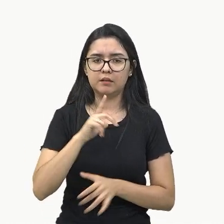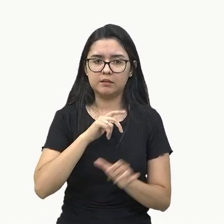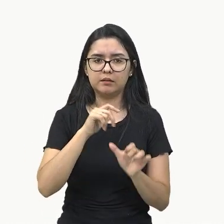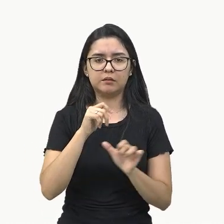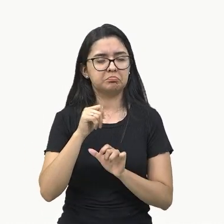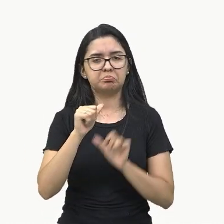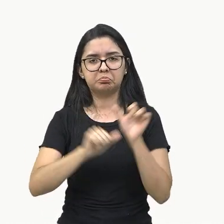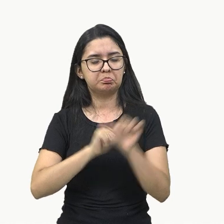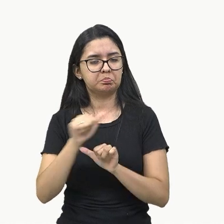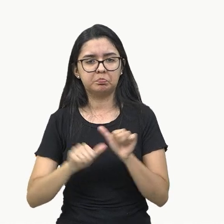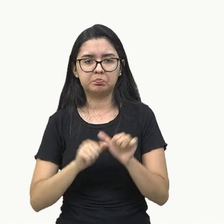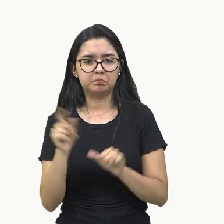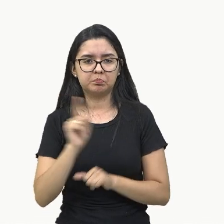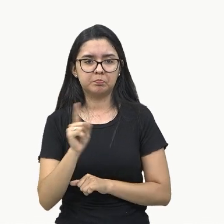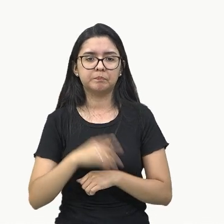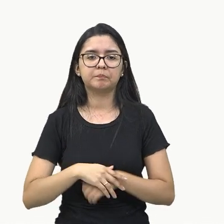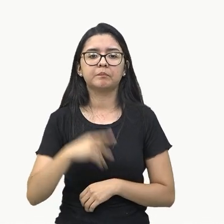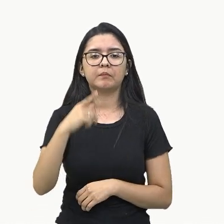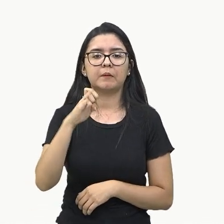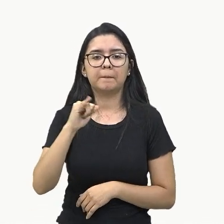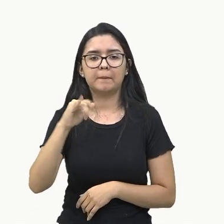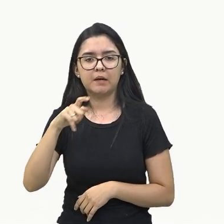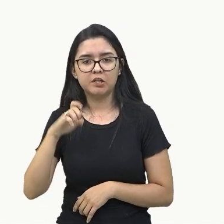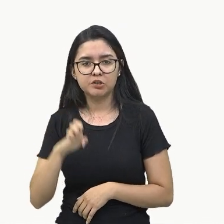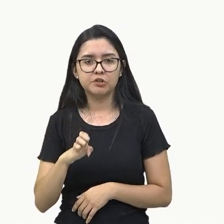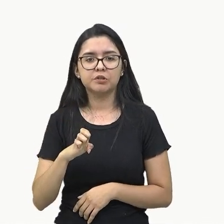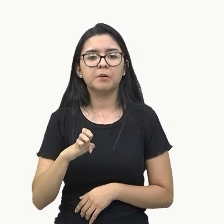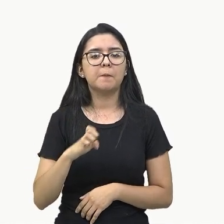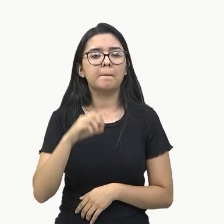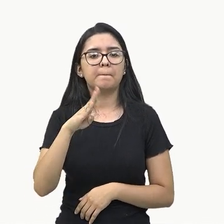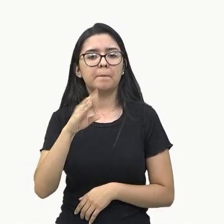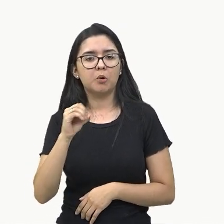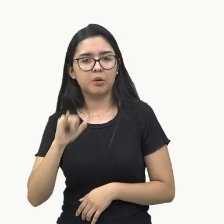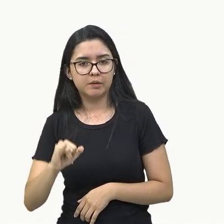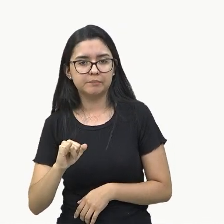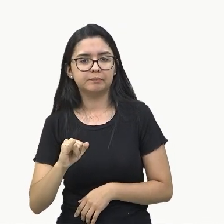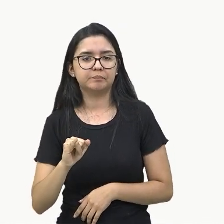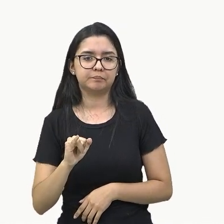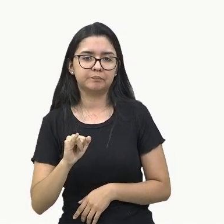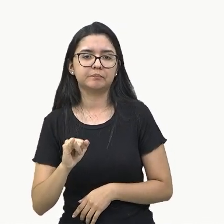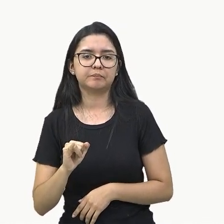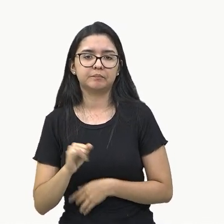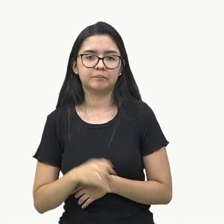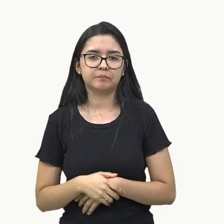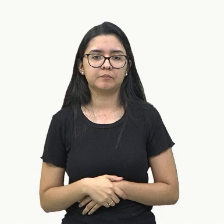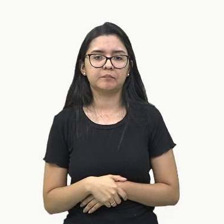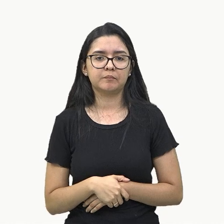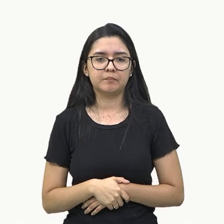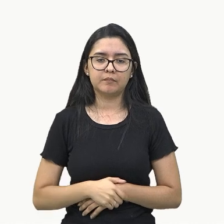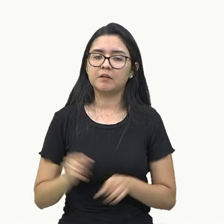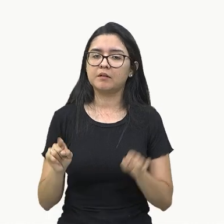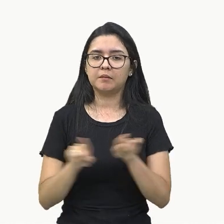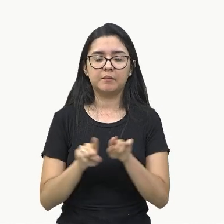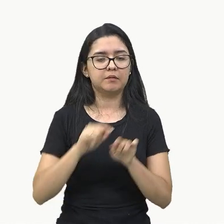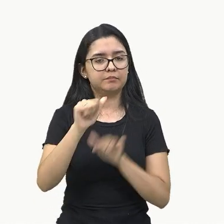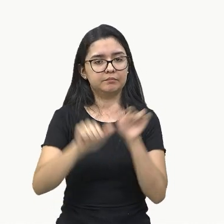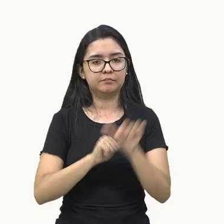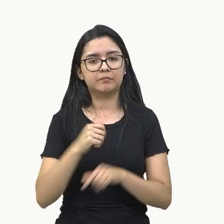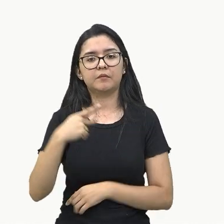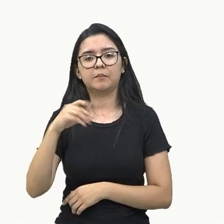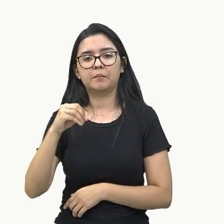nenhuma. Peixe-boi, professor, tem peixe e tem boi, também não tem alteração nenhuma. E